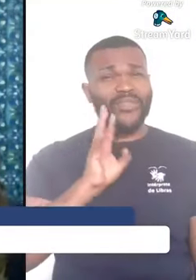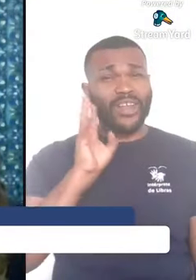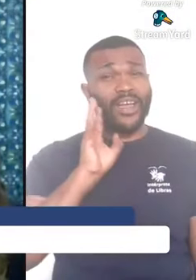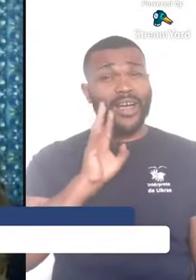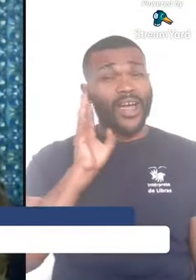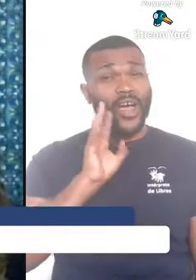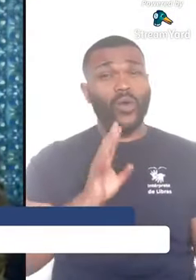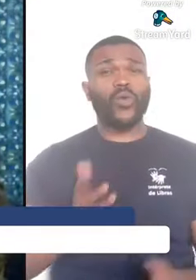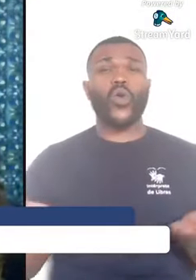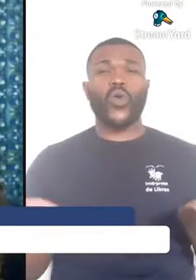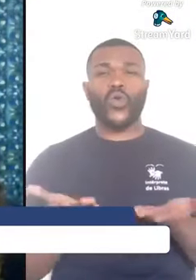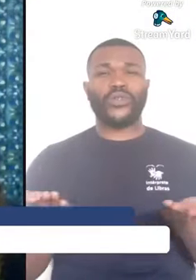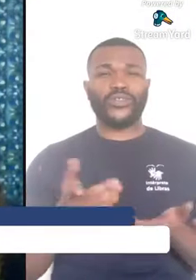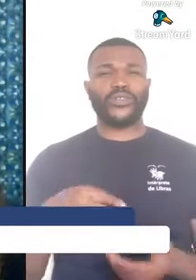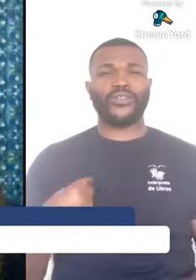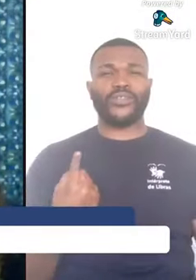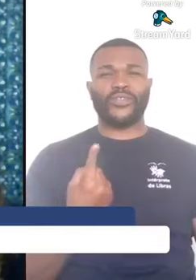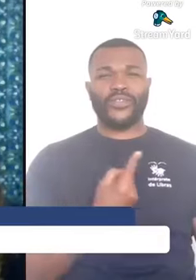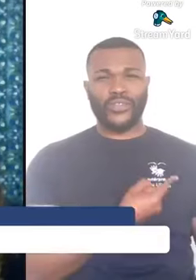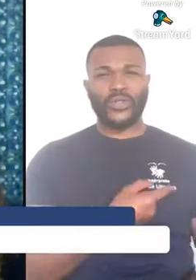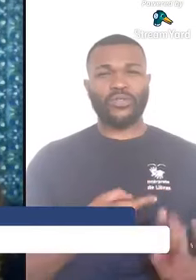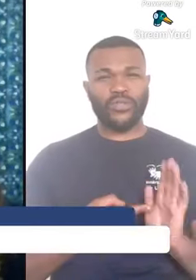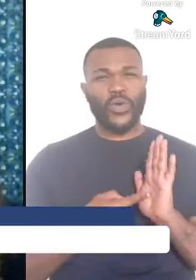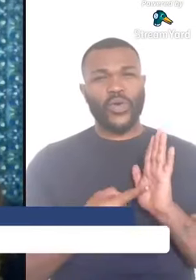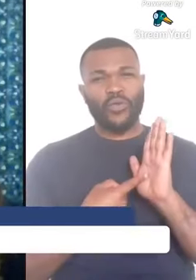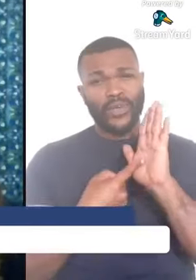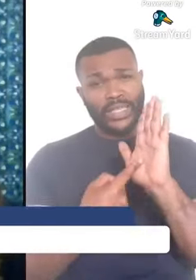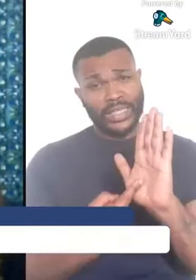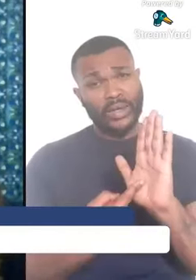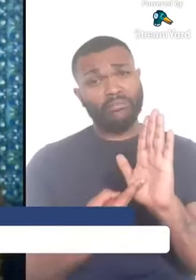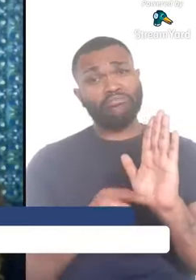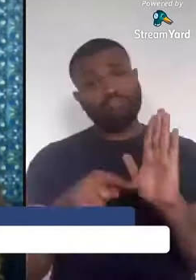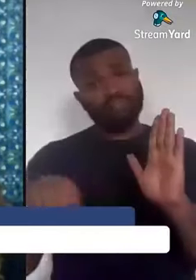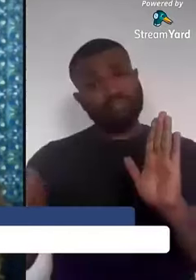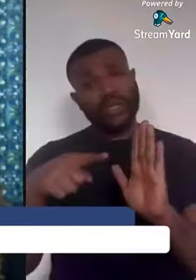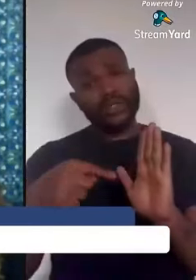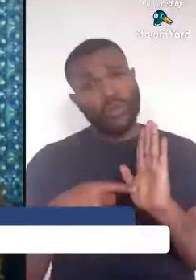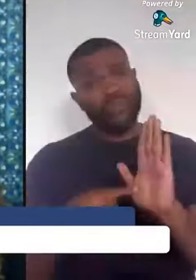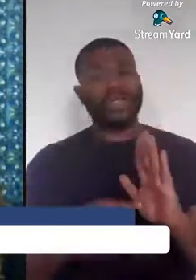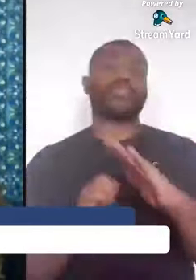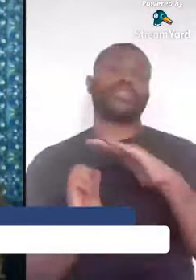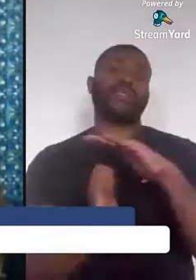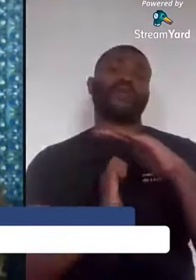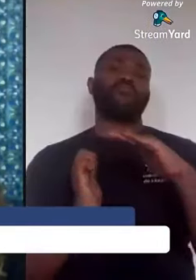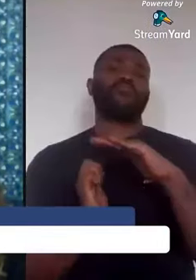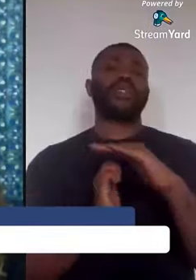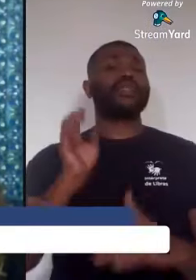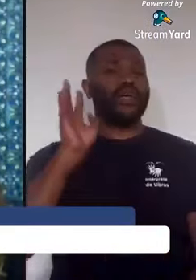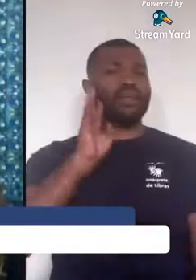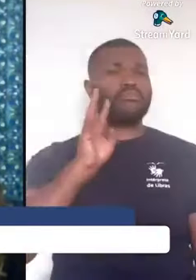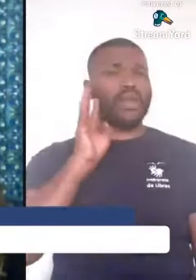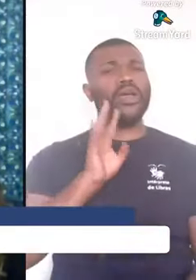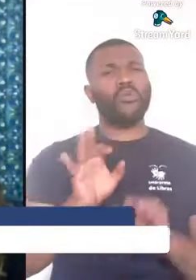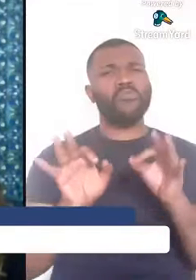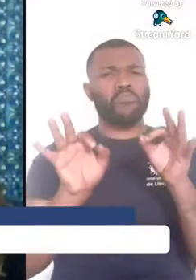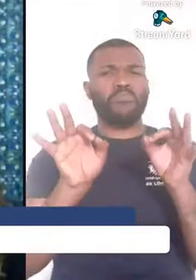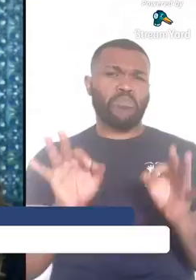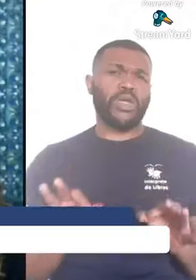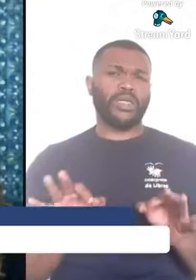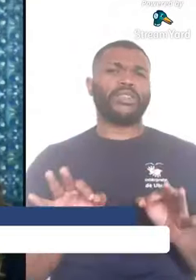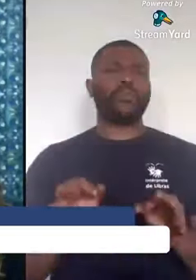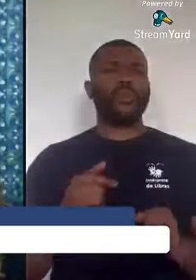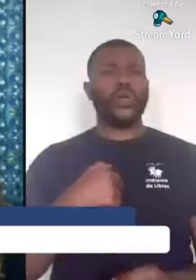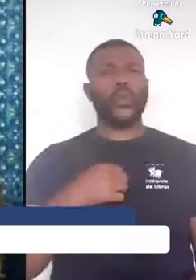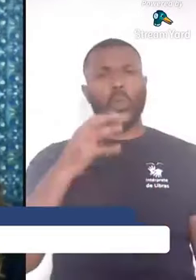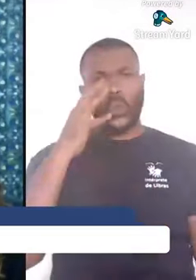nosso universo oferecendo o que vocês oferecem como empresa. É muito legal mesmo, eu realmente admiro vocês